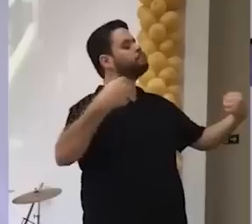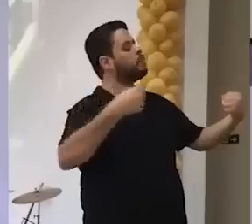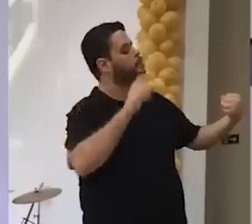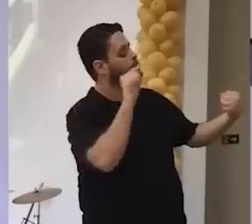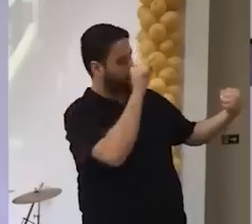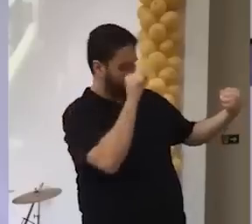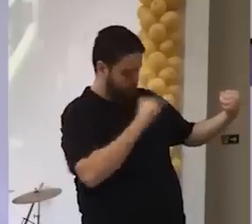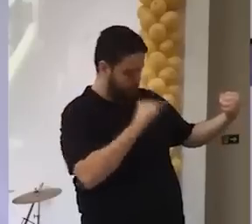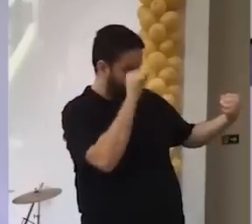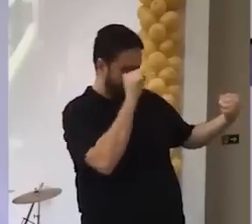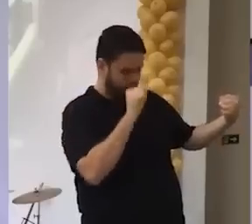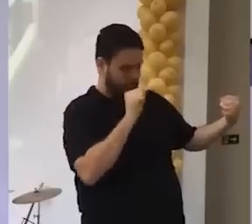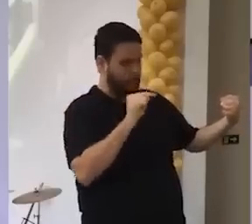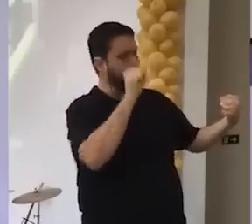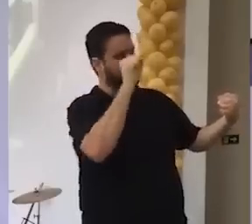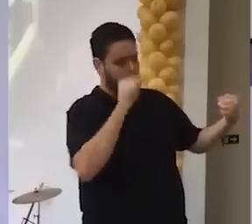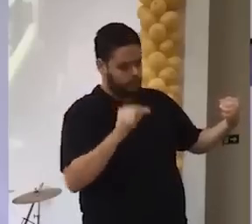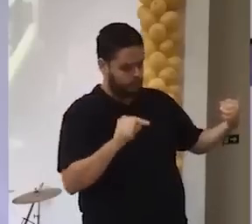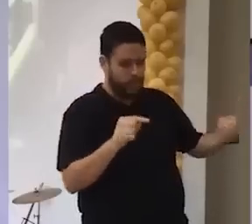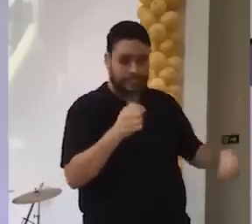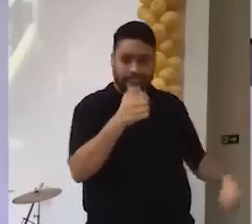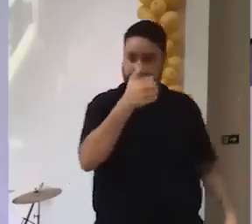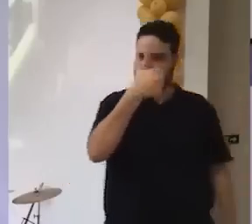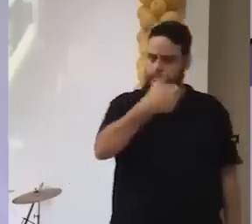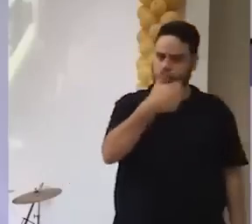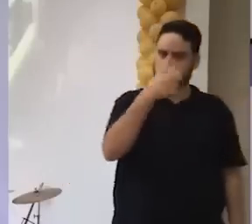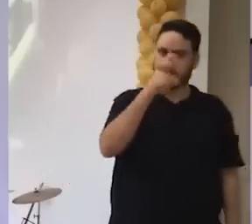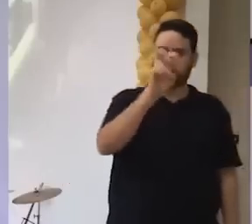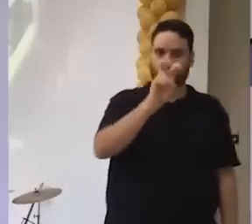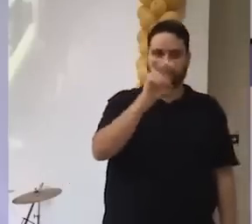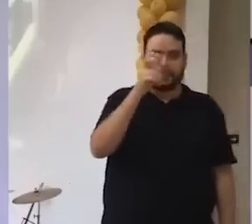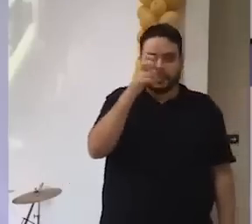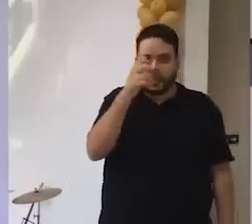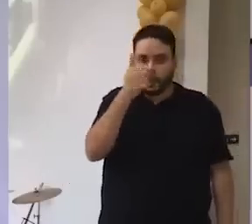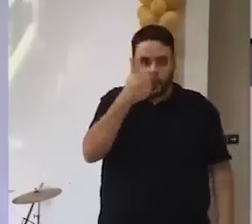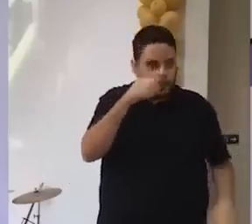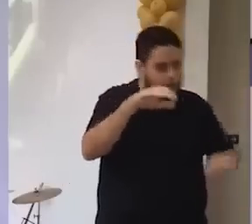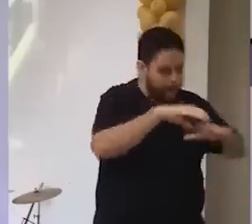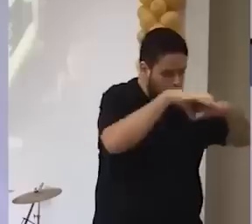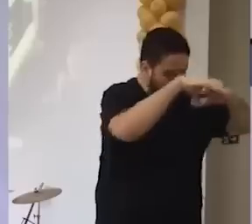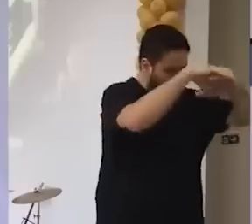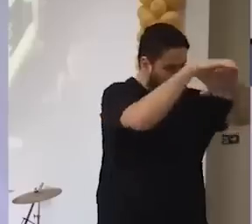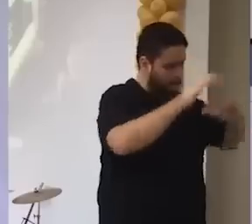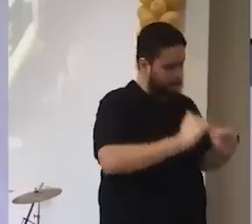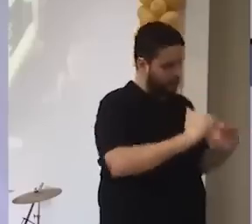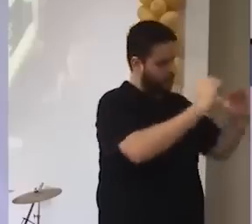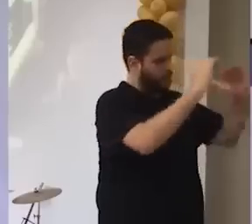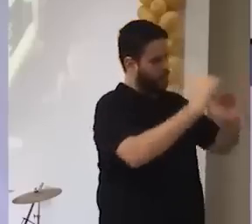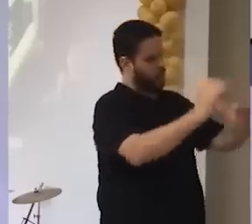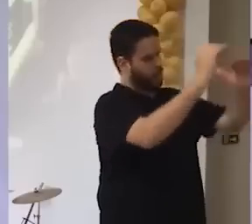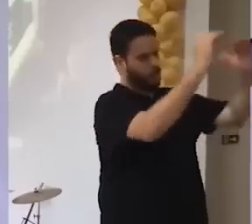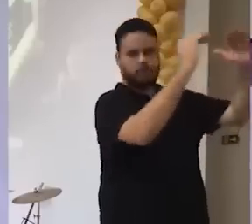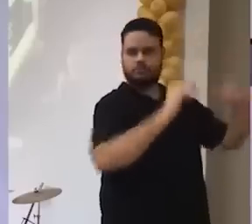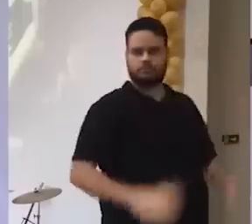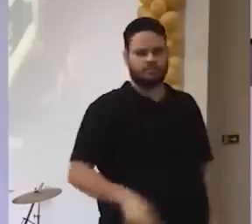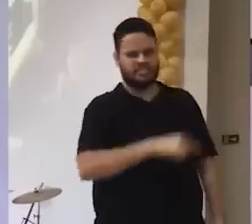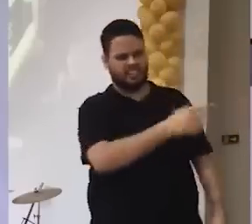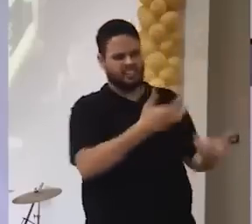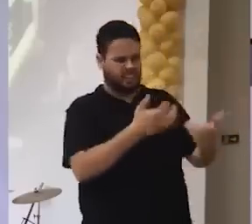contou 151 pares de sapatos. Queriam mais. Como é que você chama